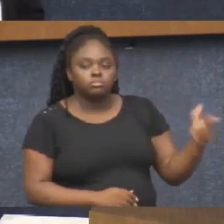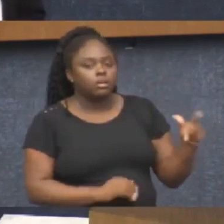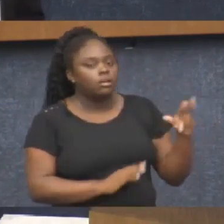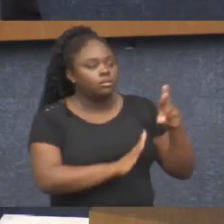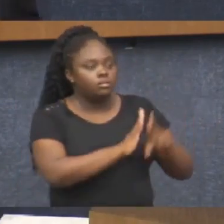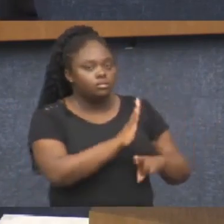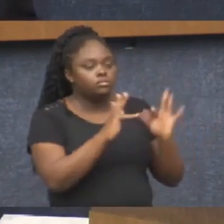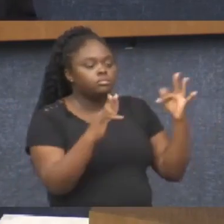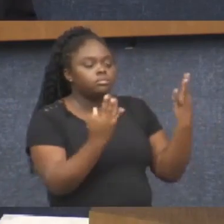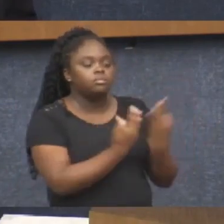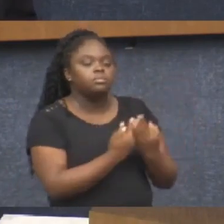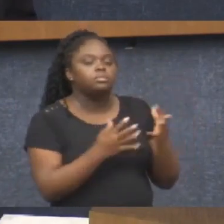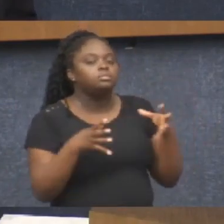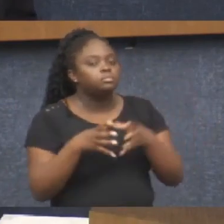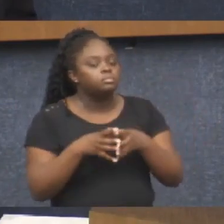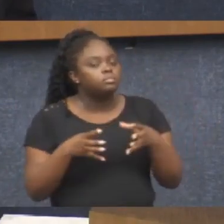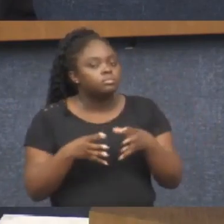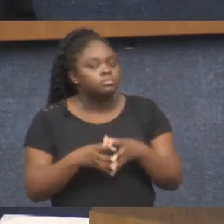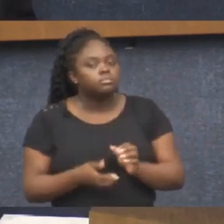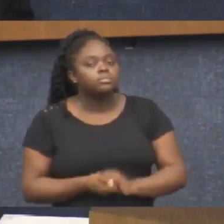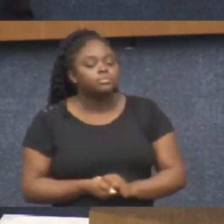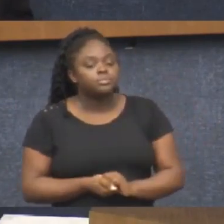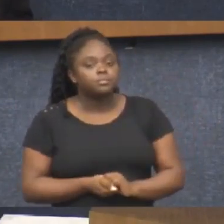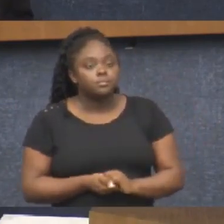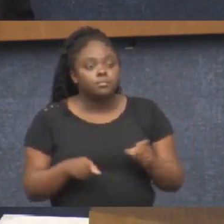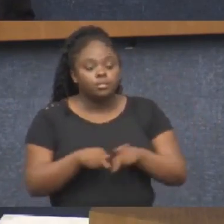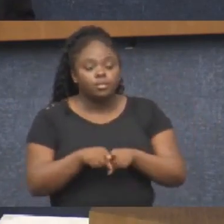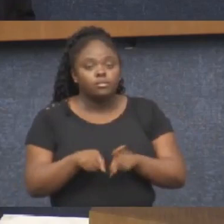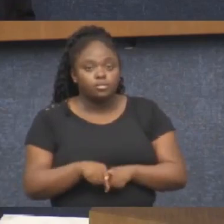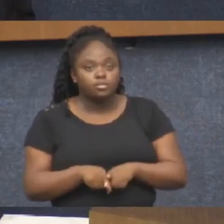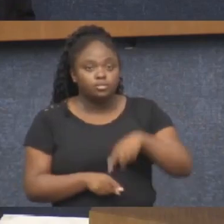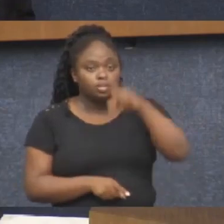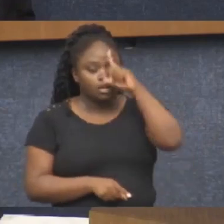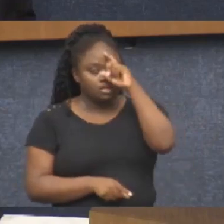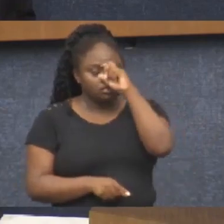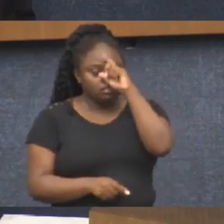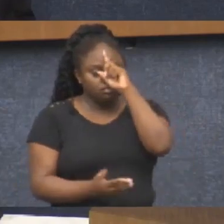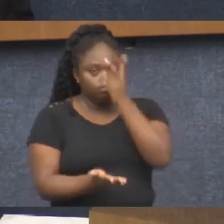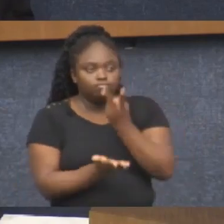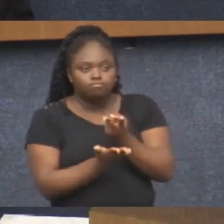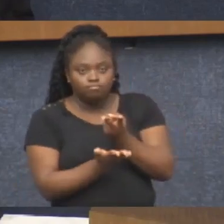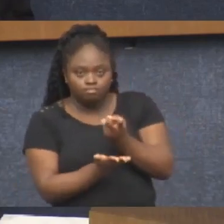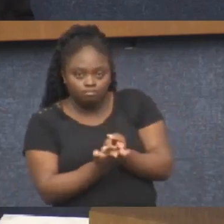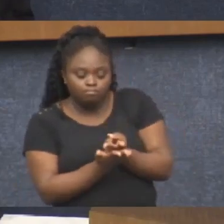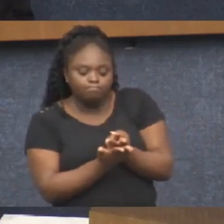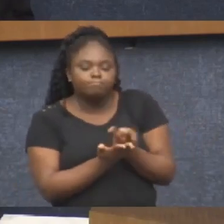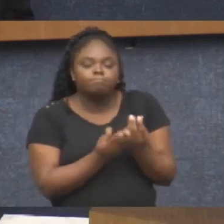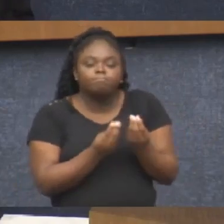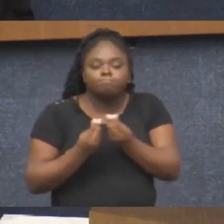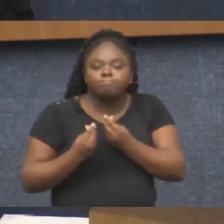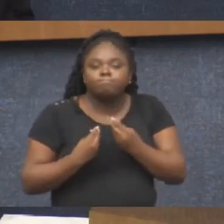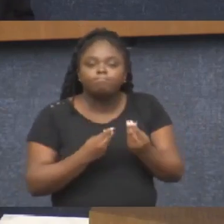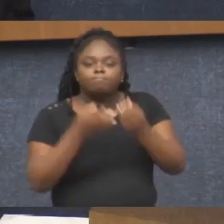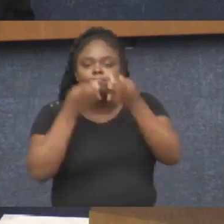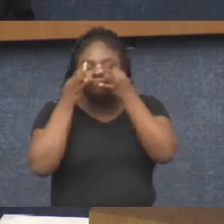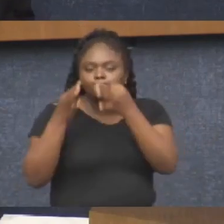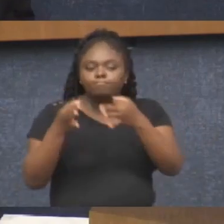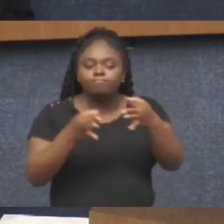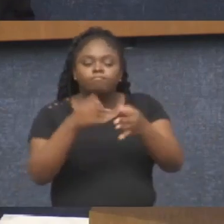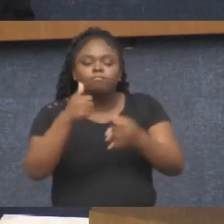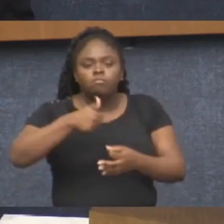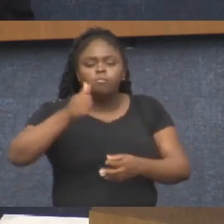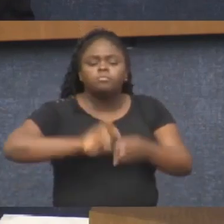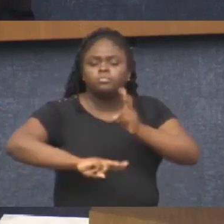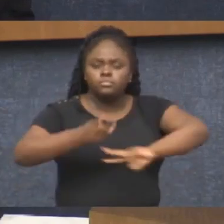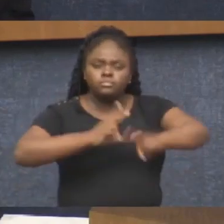de família e comunidade, sobre as internações por condições sensíveis à atenção primária. Ou seja, todas aquelas